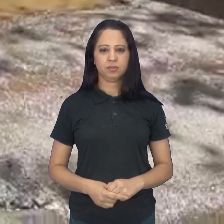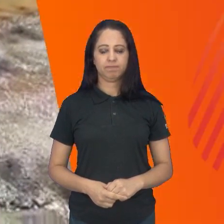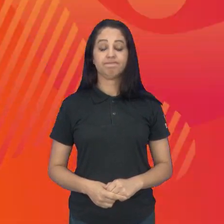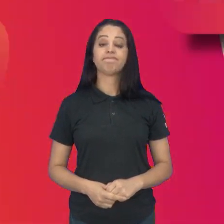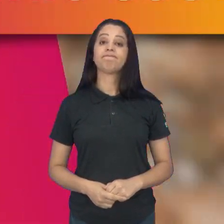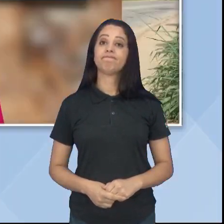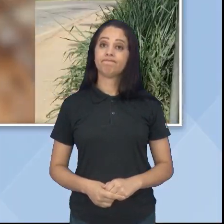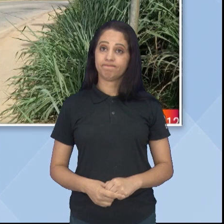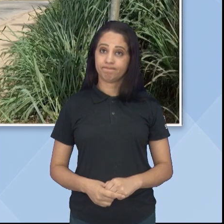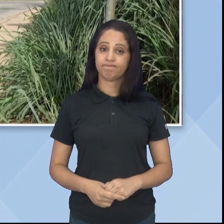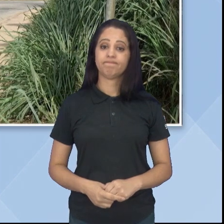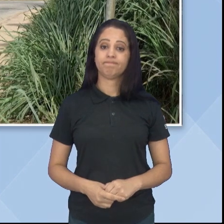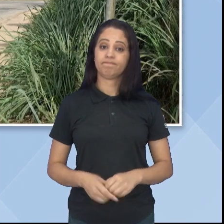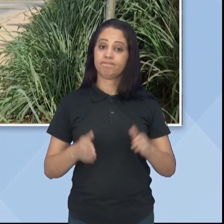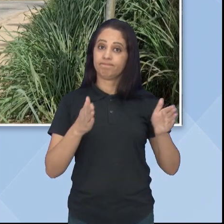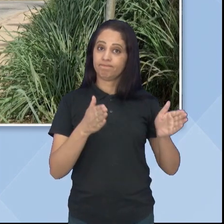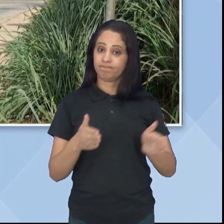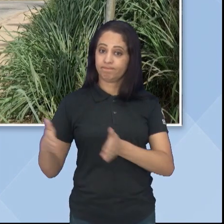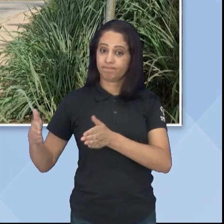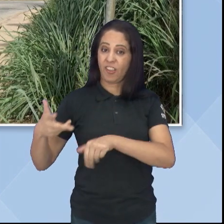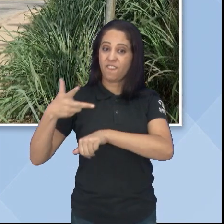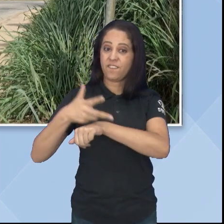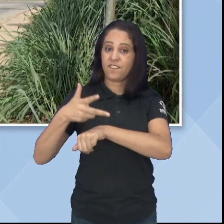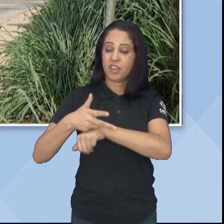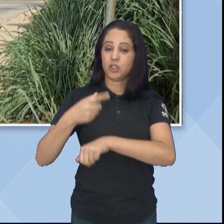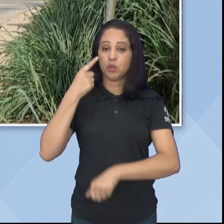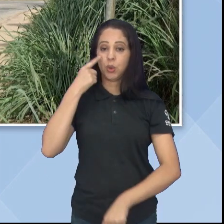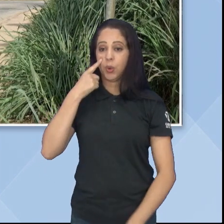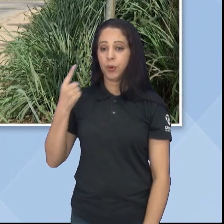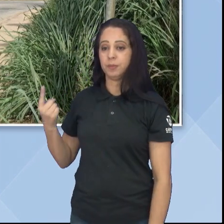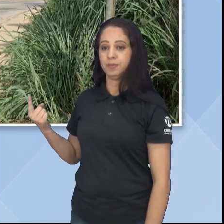Bom, vamos para o próximo. Estrada